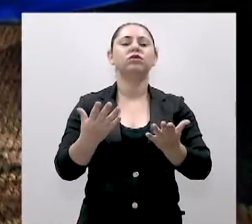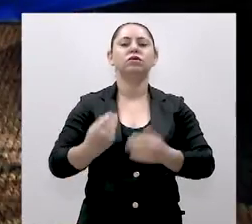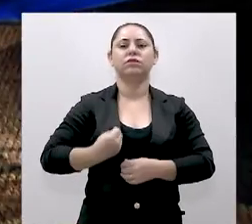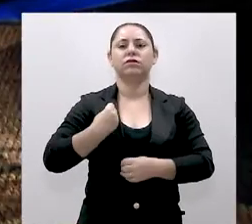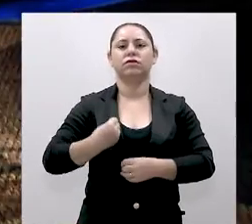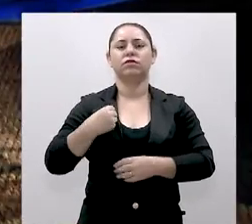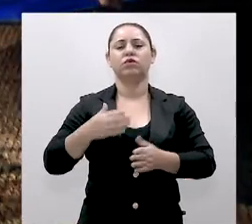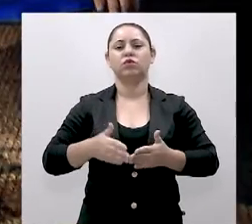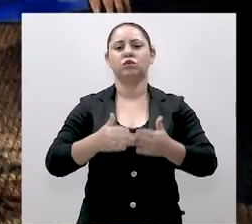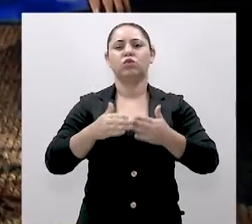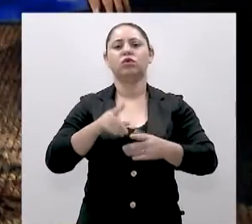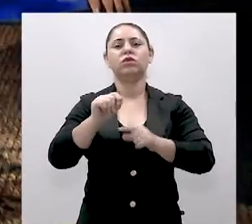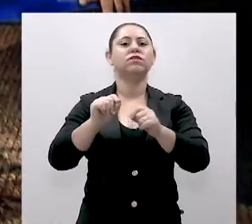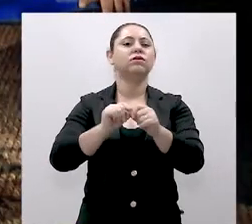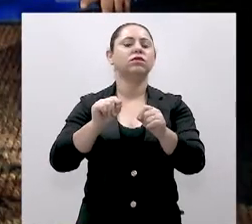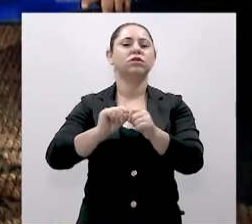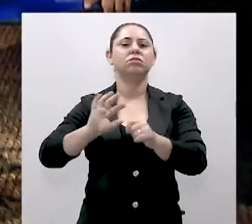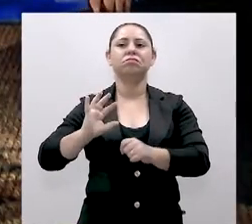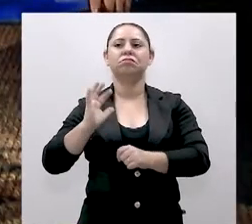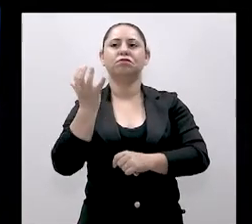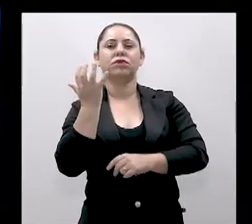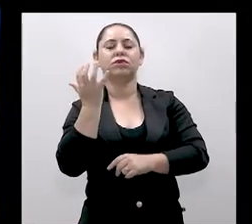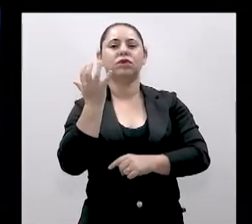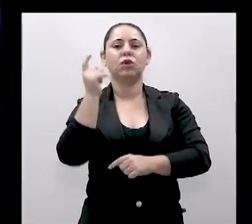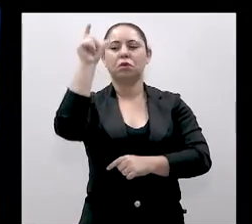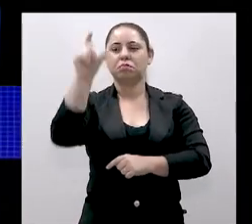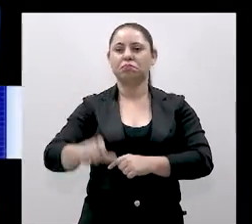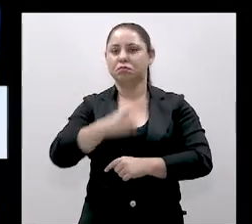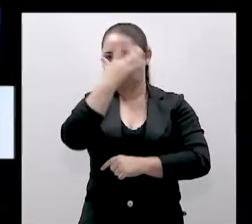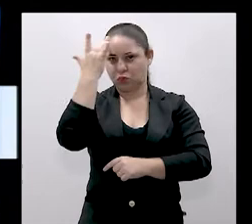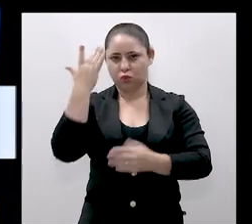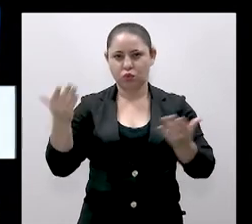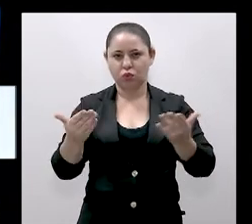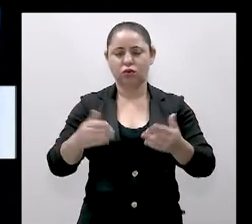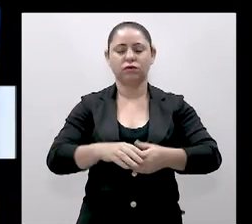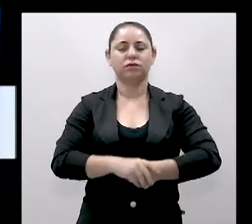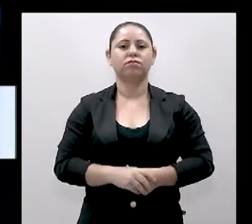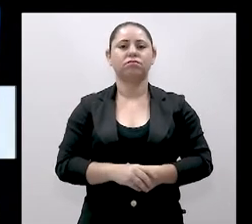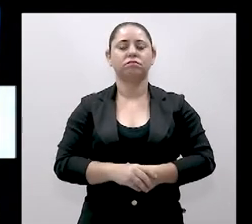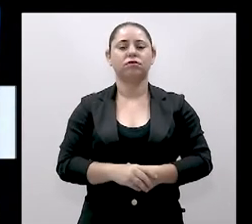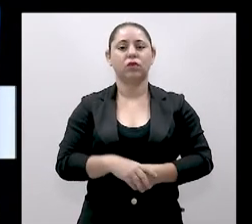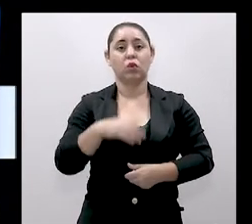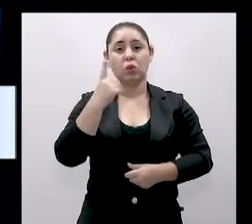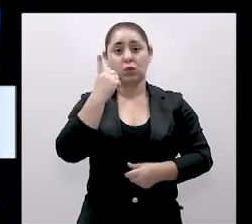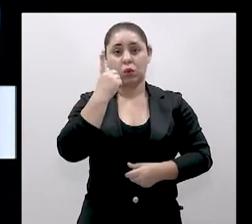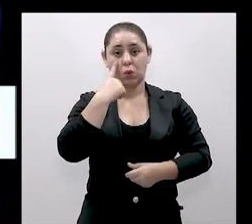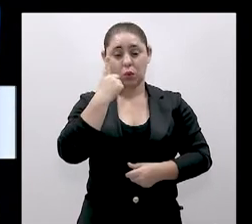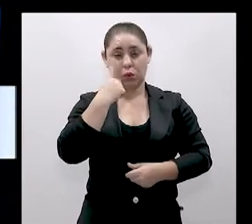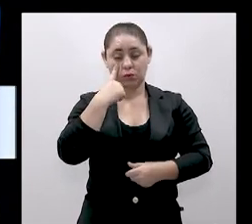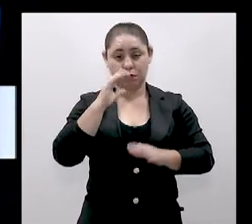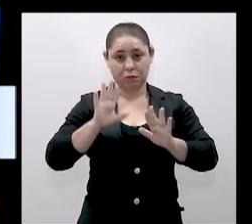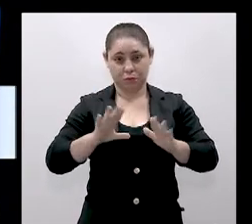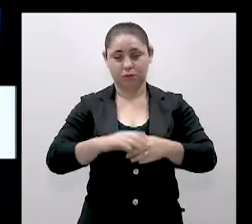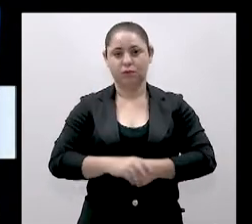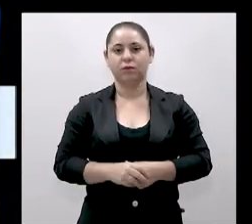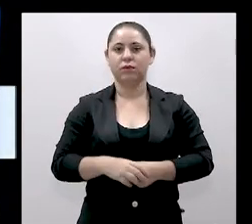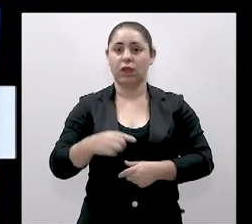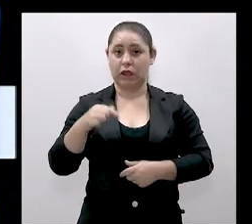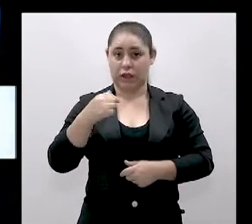que fez o senhor se transformar nessa figura que se transformou mora bem eu sou sul-mato-grossense